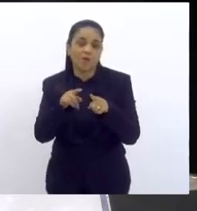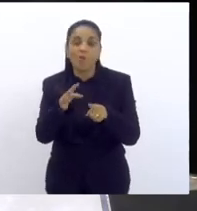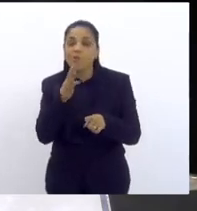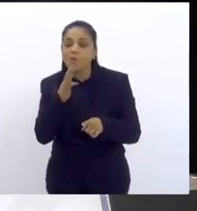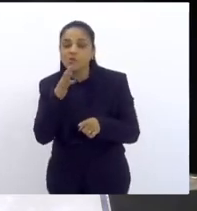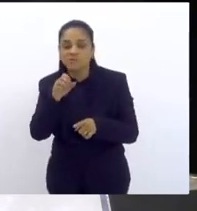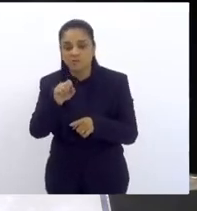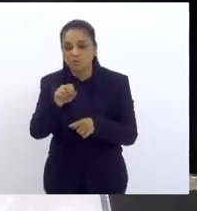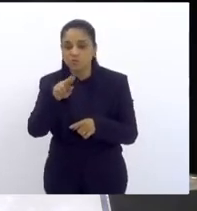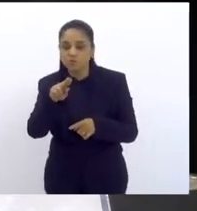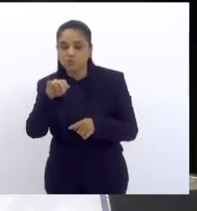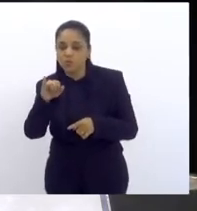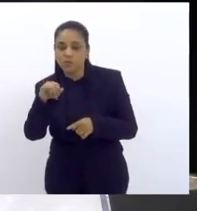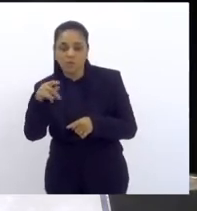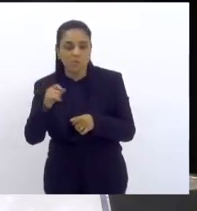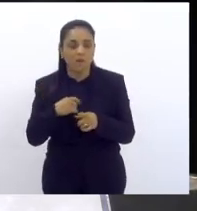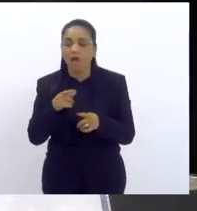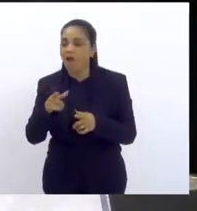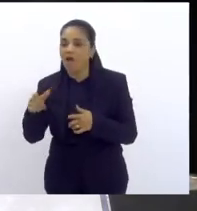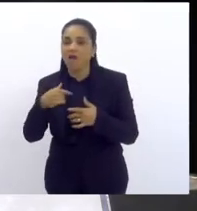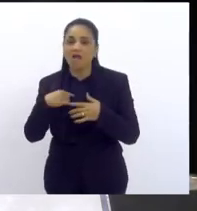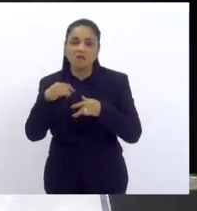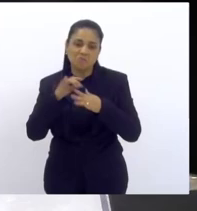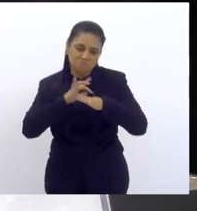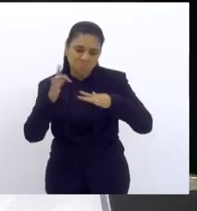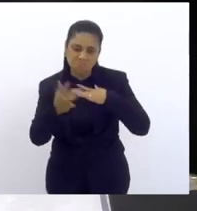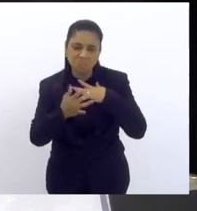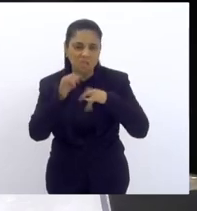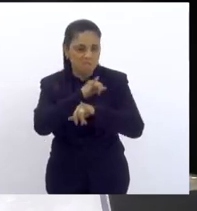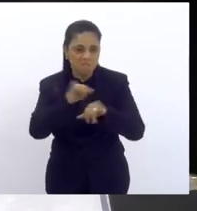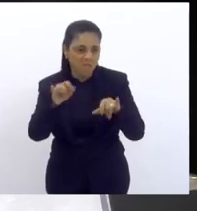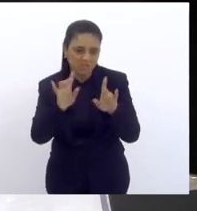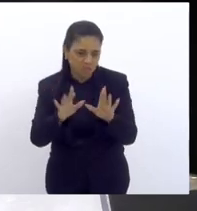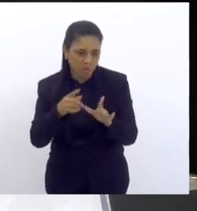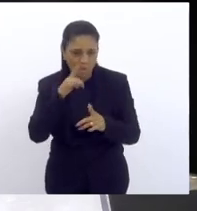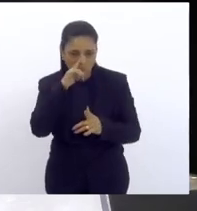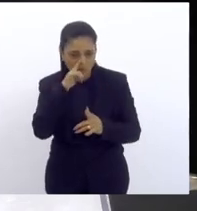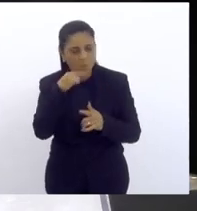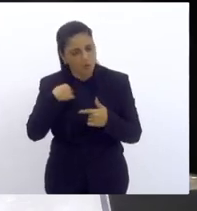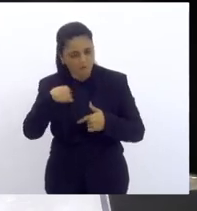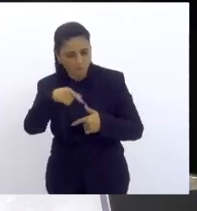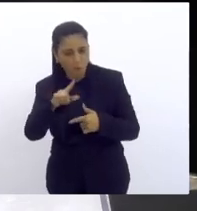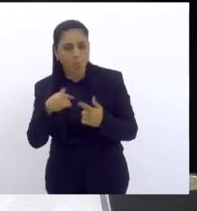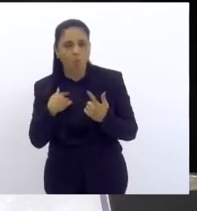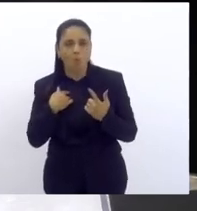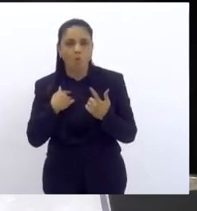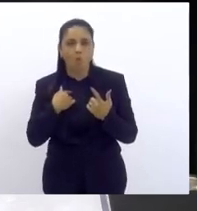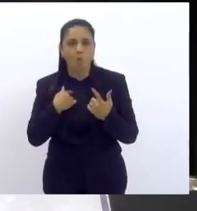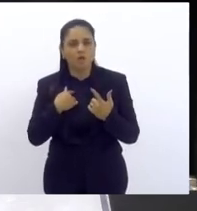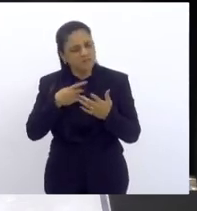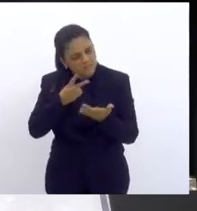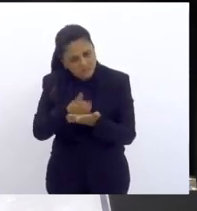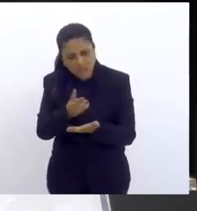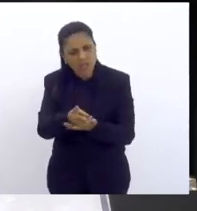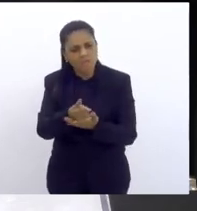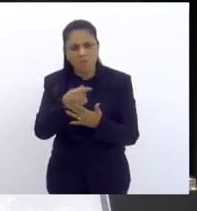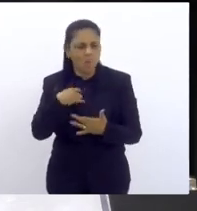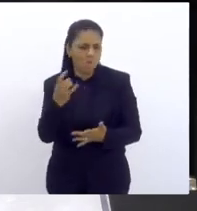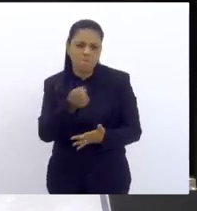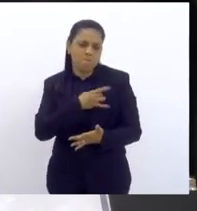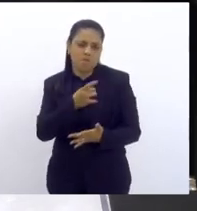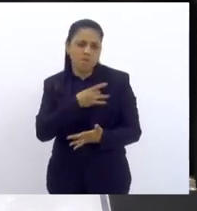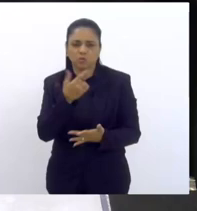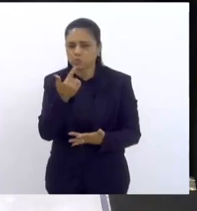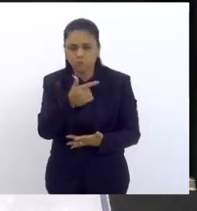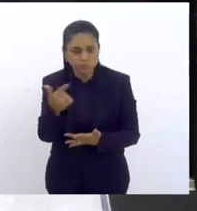na mídia Ah tá no Jacarezinho tá perto da favela Não tem perigo nenhum entendeu Amanhã estarei lá Eu sempre estarei lá porque eu não tenho medo entendeu